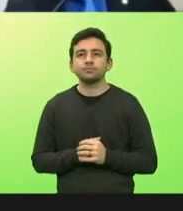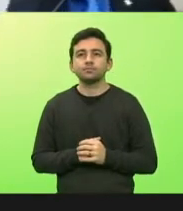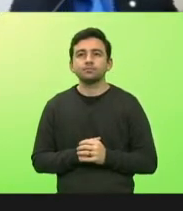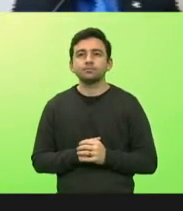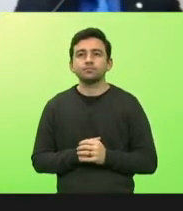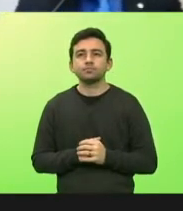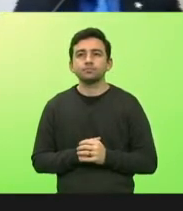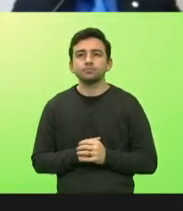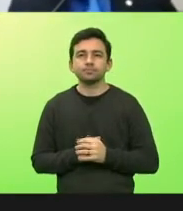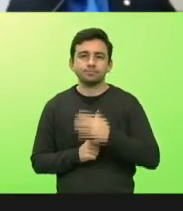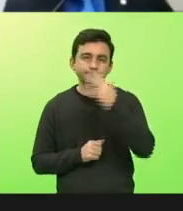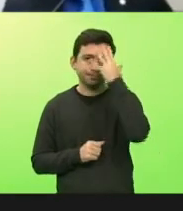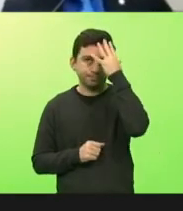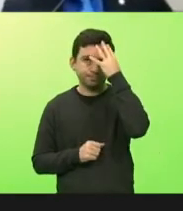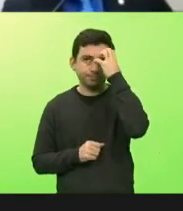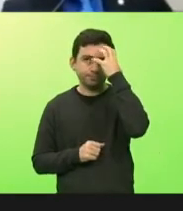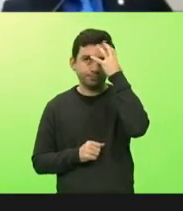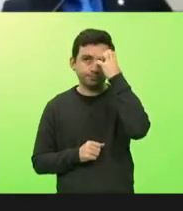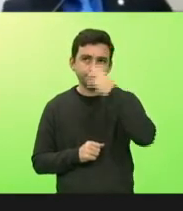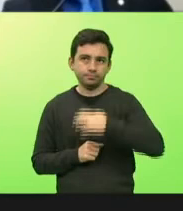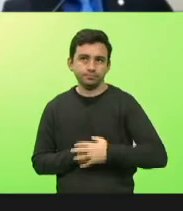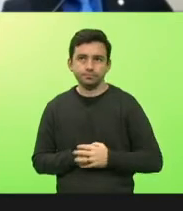Deputado Ismael dos Santos.